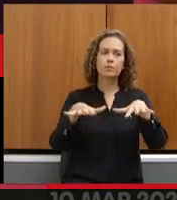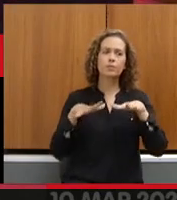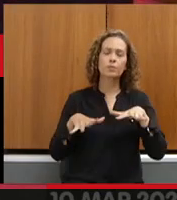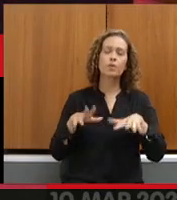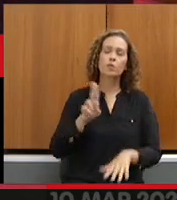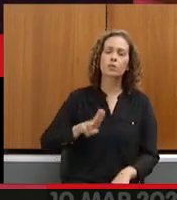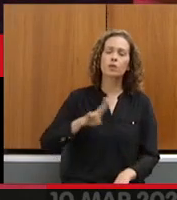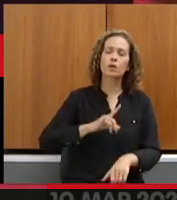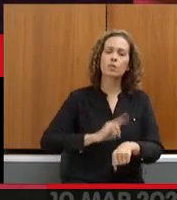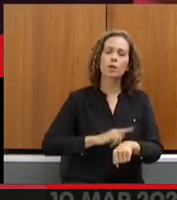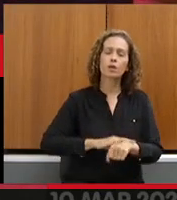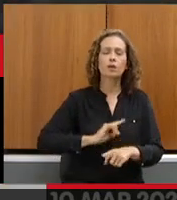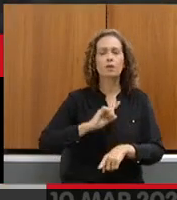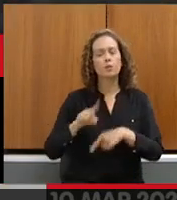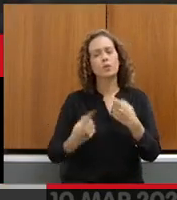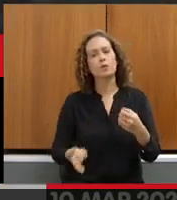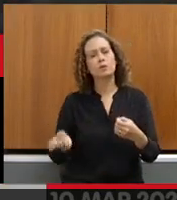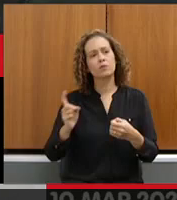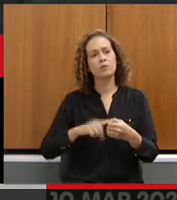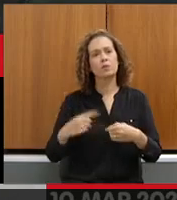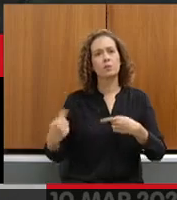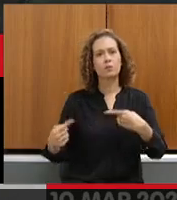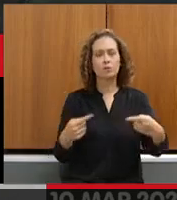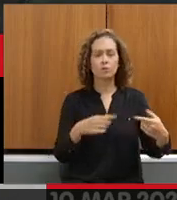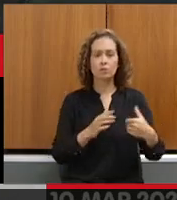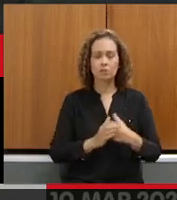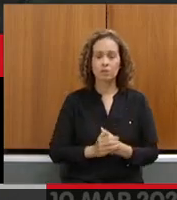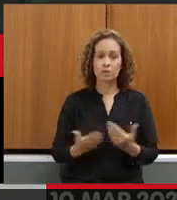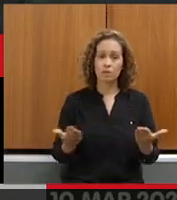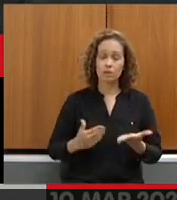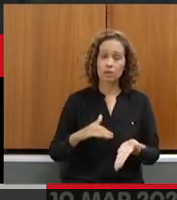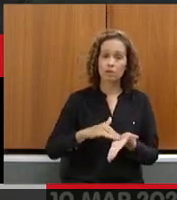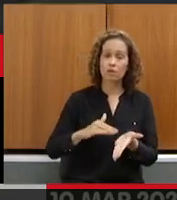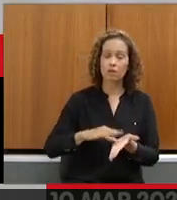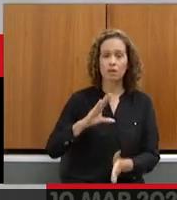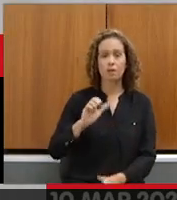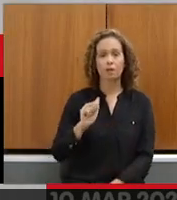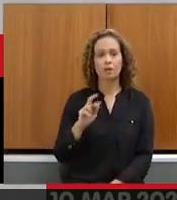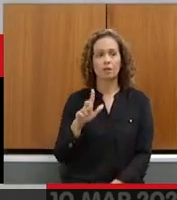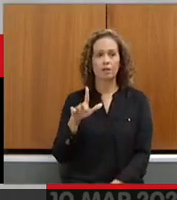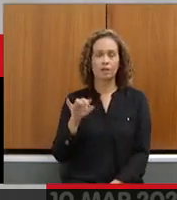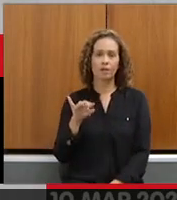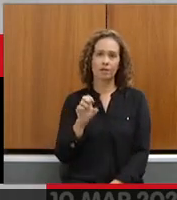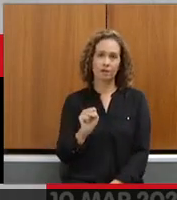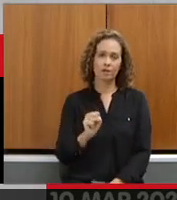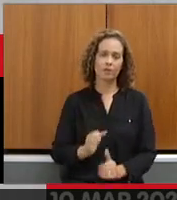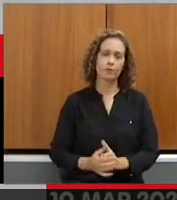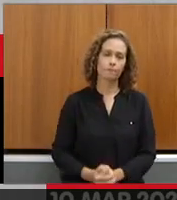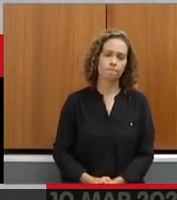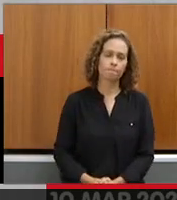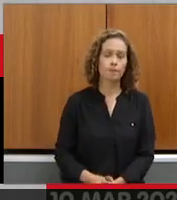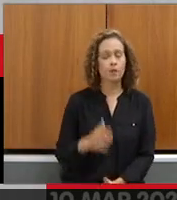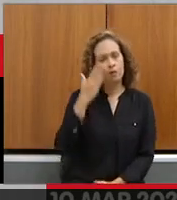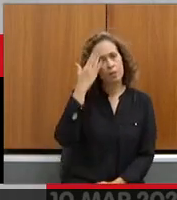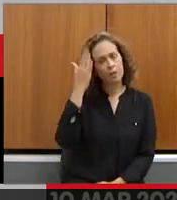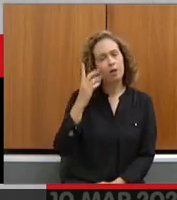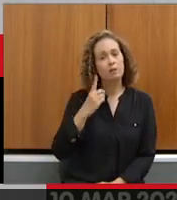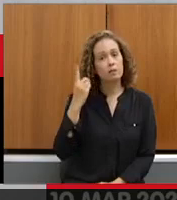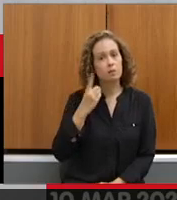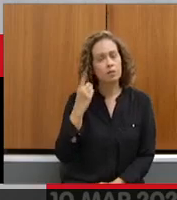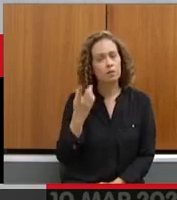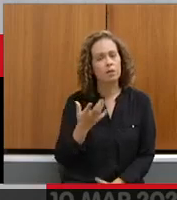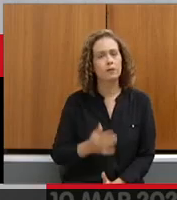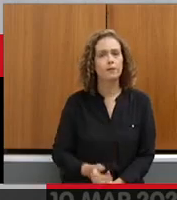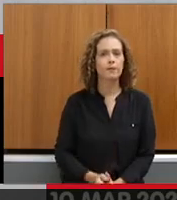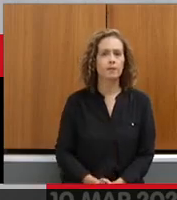e em seguida retornamos às discussões para a palavra do secretário Carlos Eduardo e obrigado deputada em